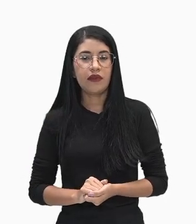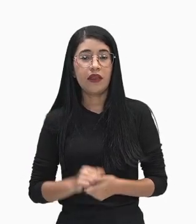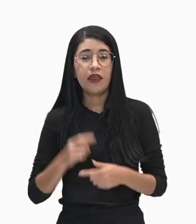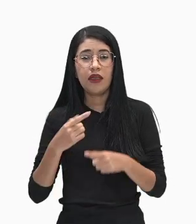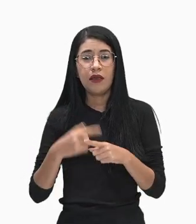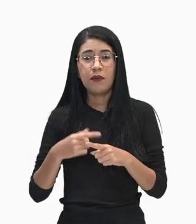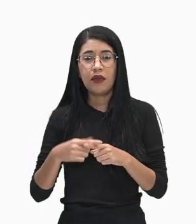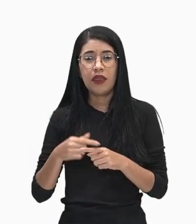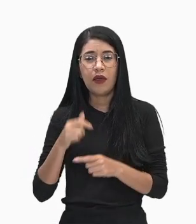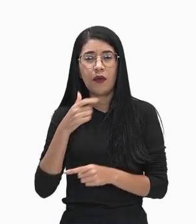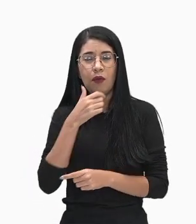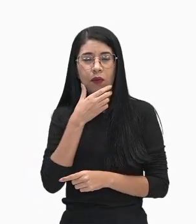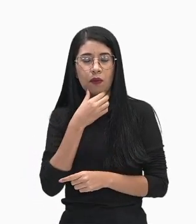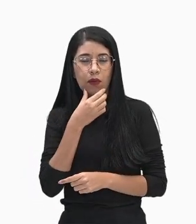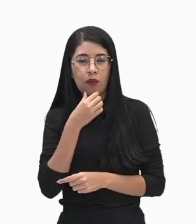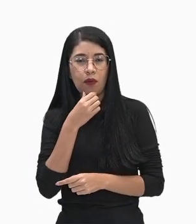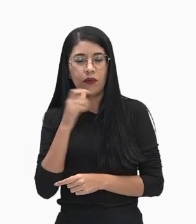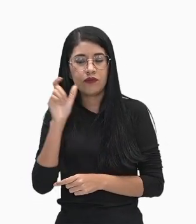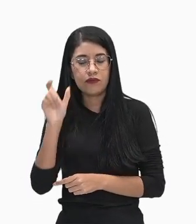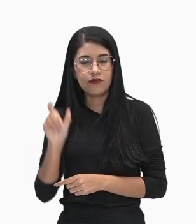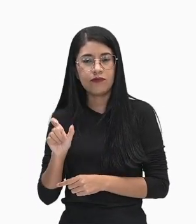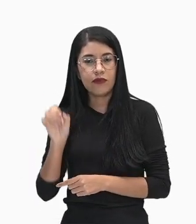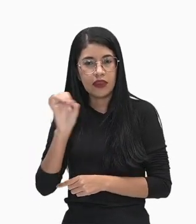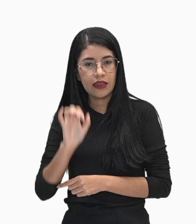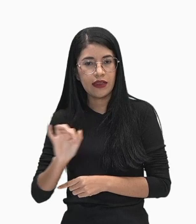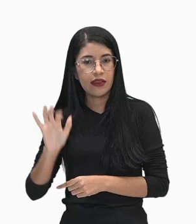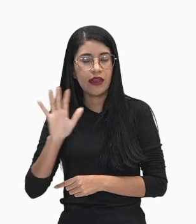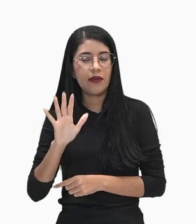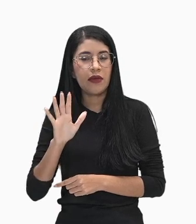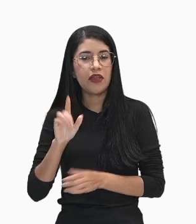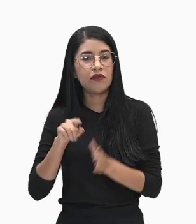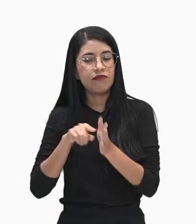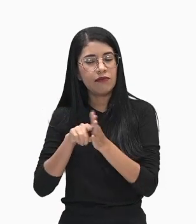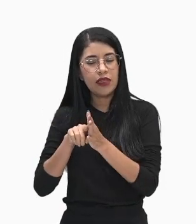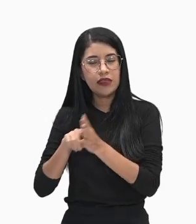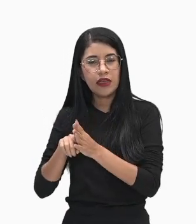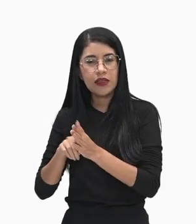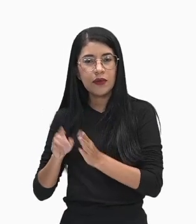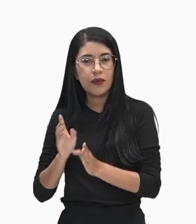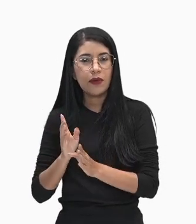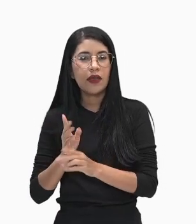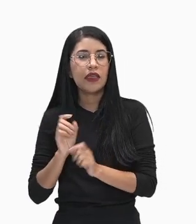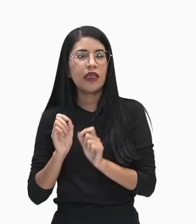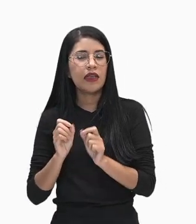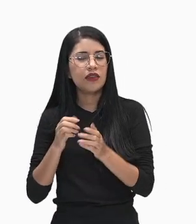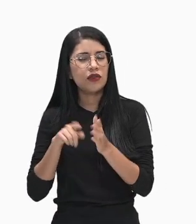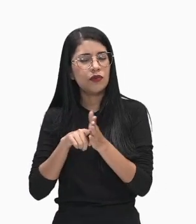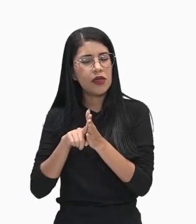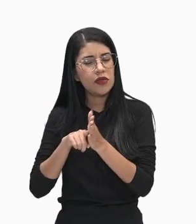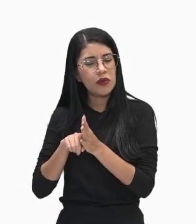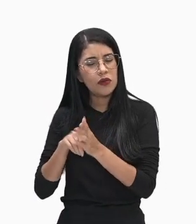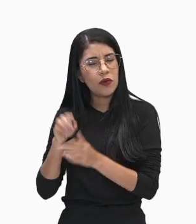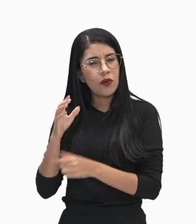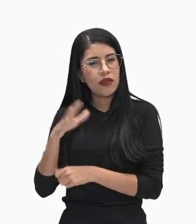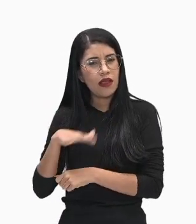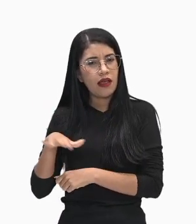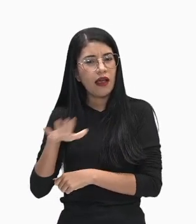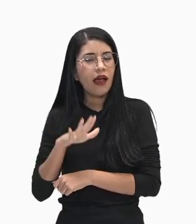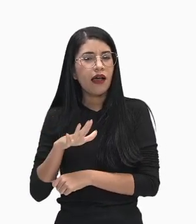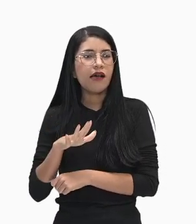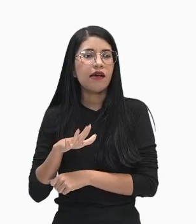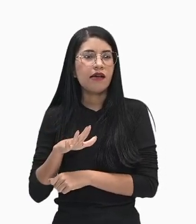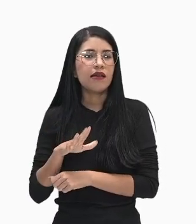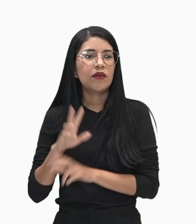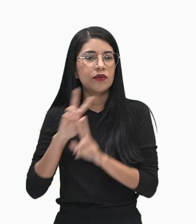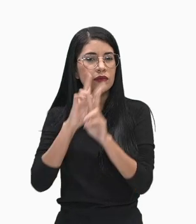a André Marie Ampère, tá? Foi um grande físico, estudioso aí, que estudou